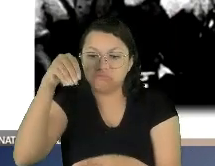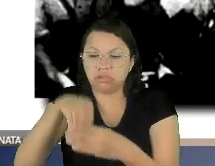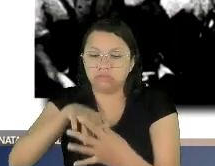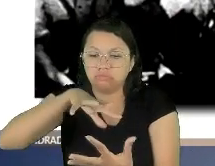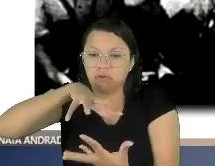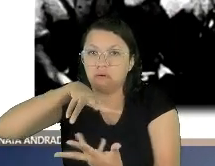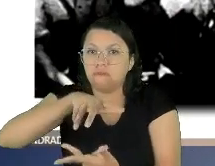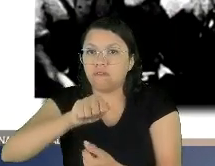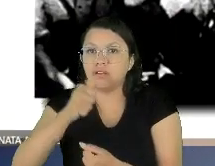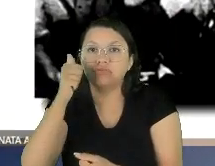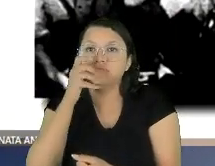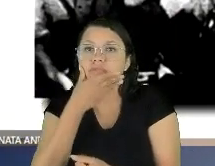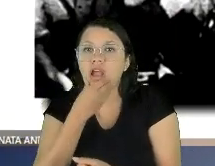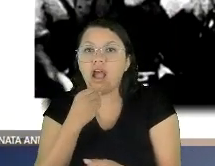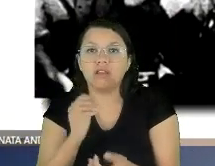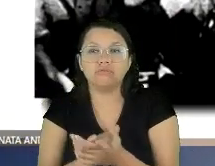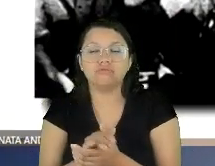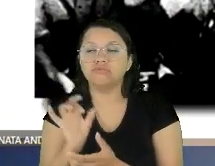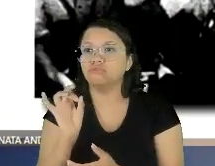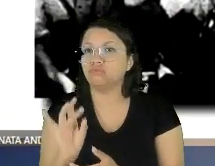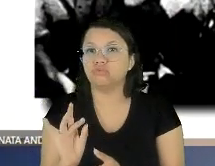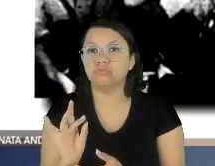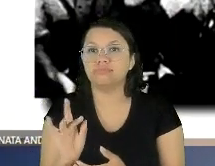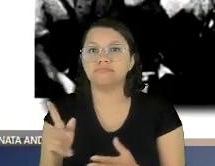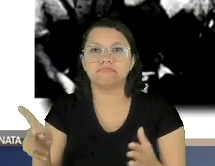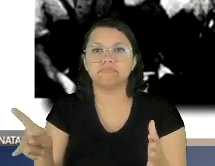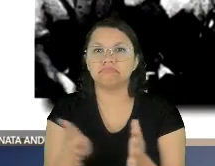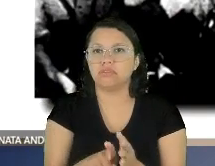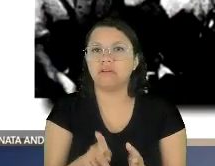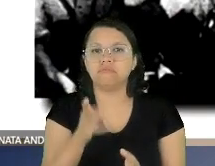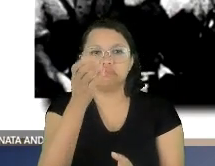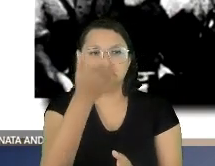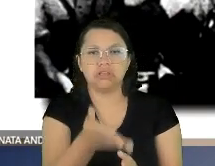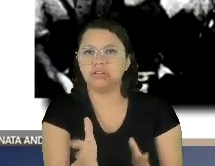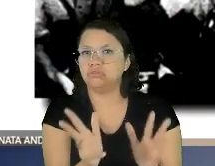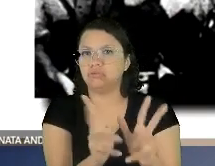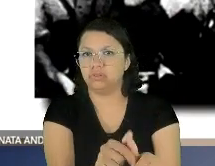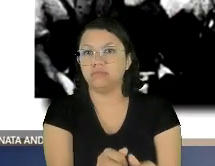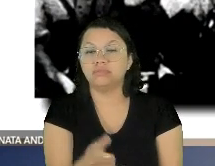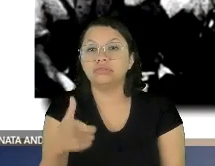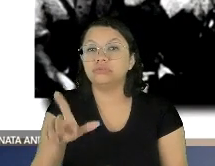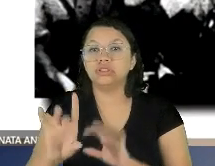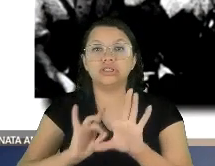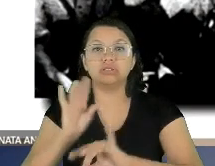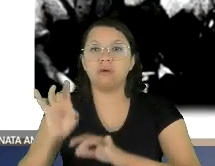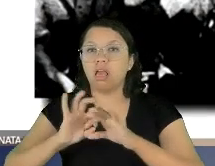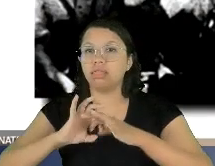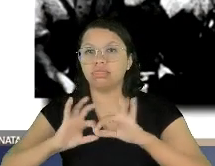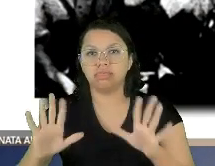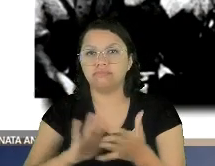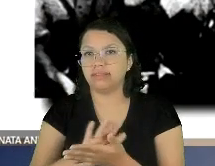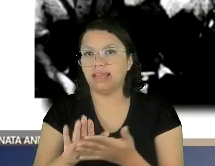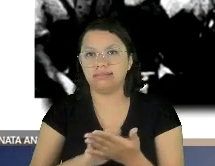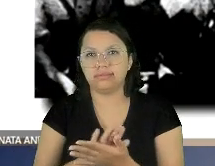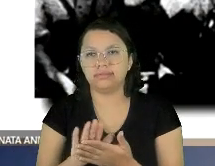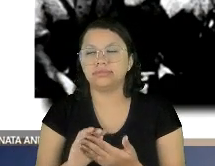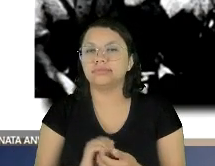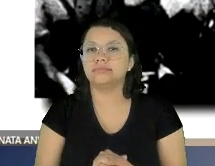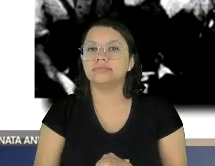dentro do universo do marido como se fosse parte dele completamente. Ela não tinha opção de escolher.